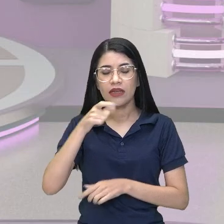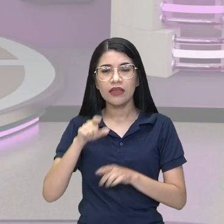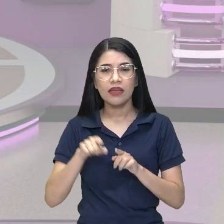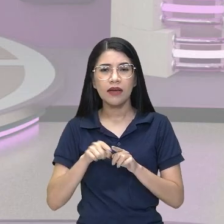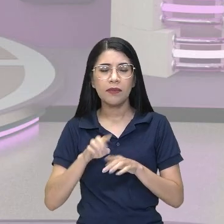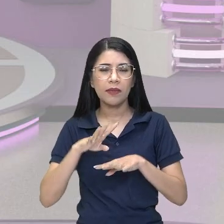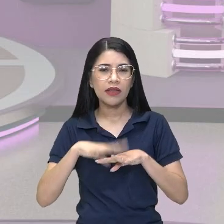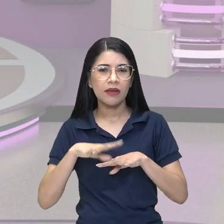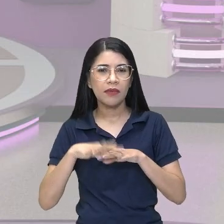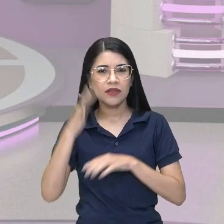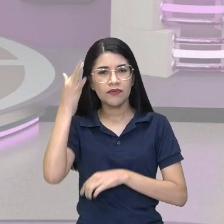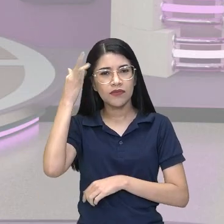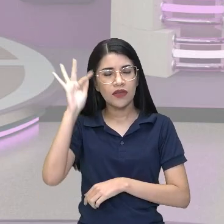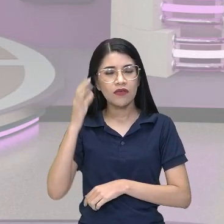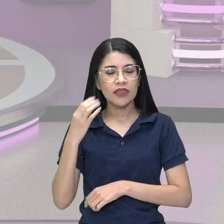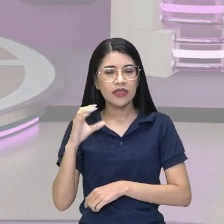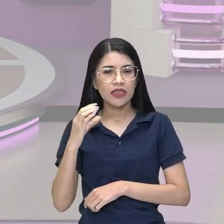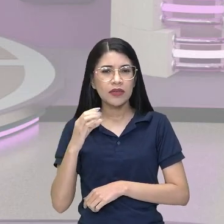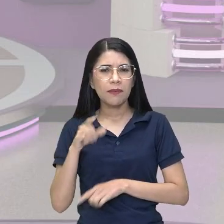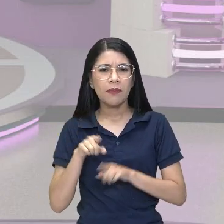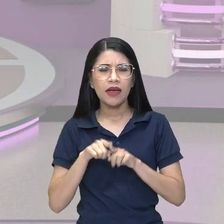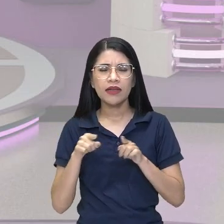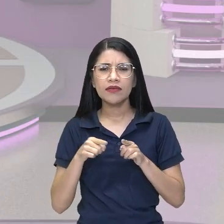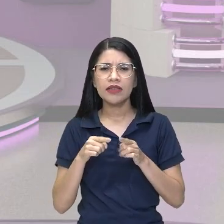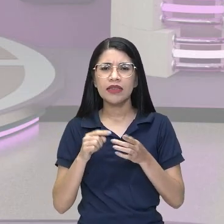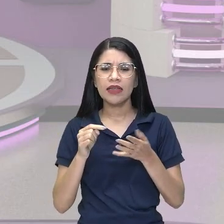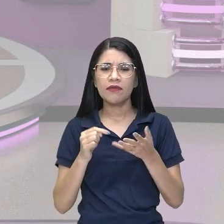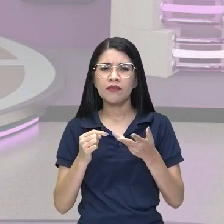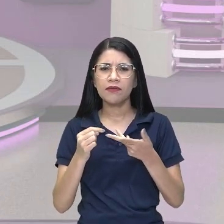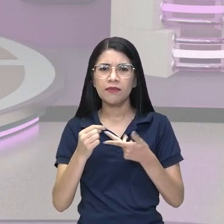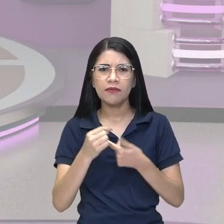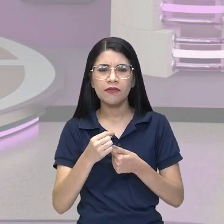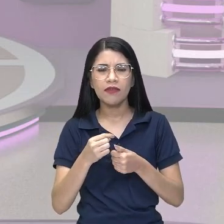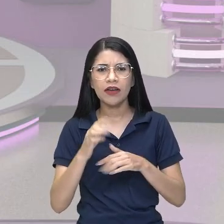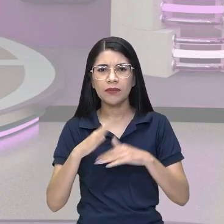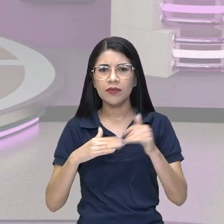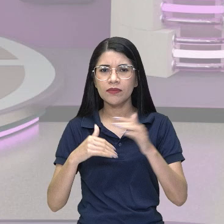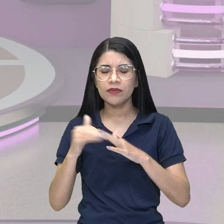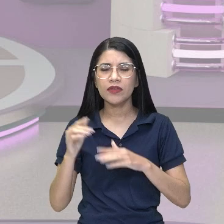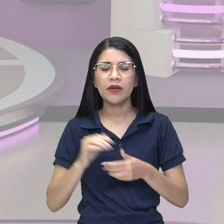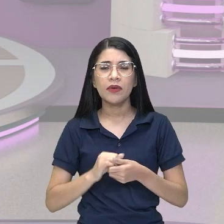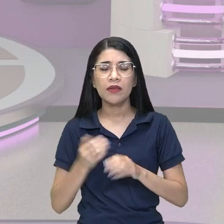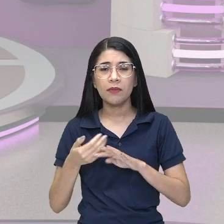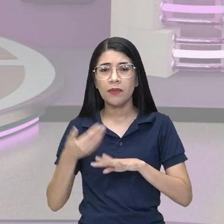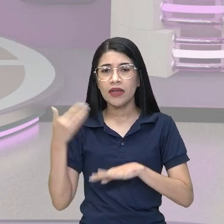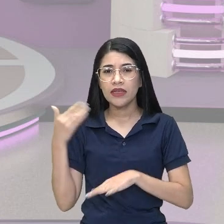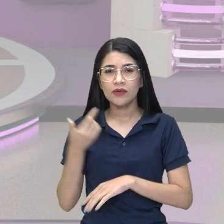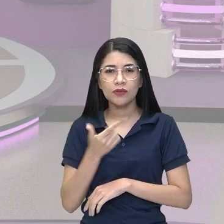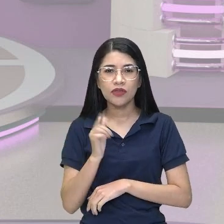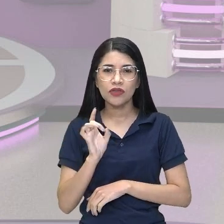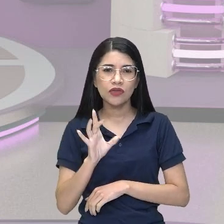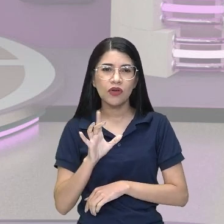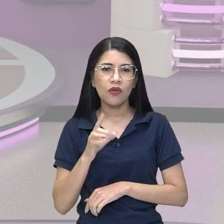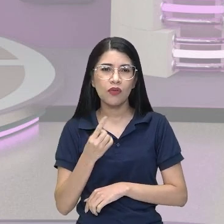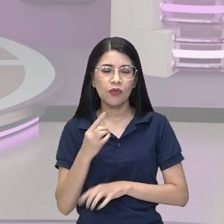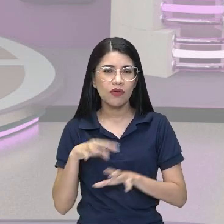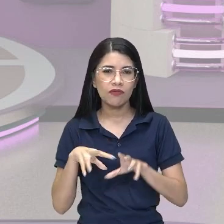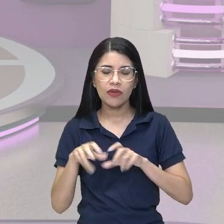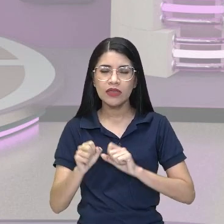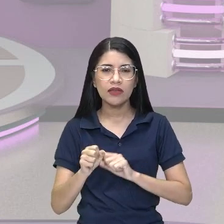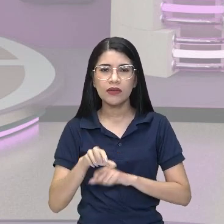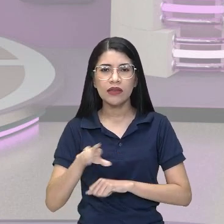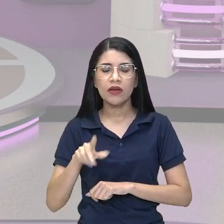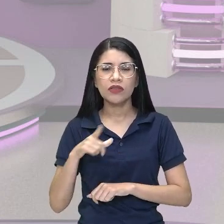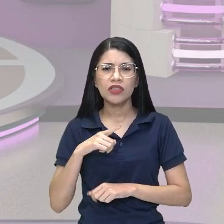filósofo e cientista. E você vai dizer, puxa, mas ele era tudo isso? Sim, porque na época dele não se tinha só uma formação. Geralmente